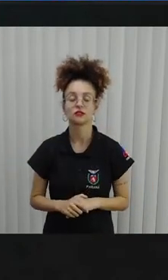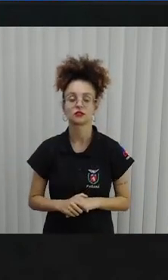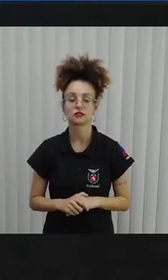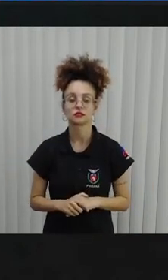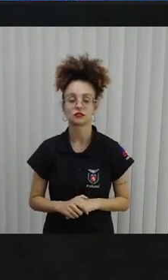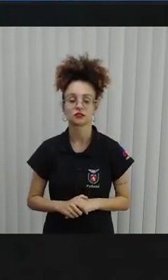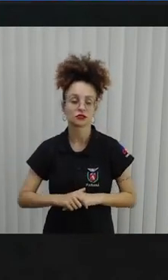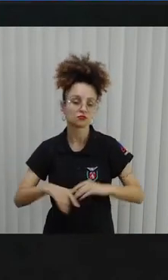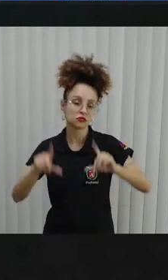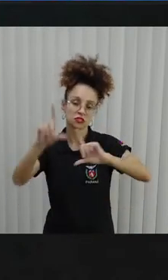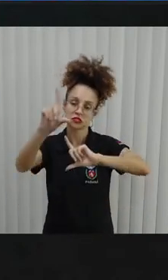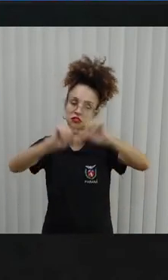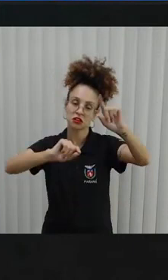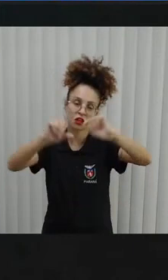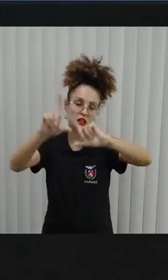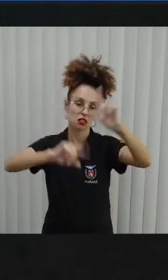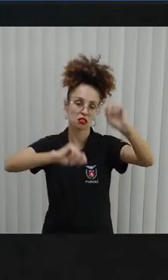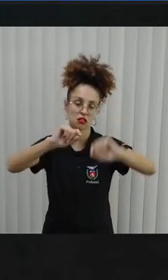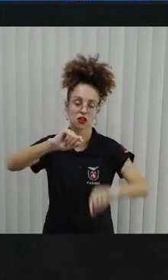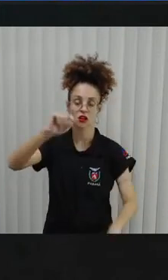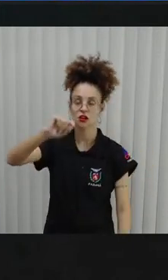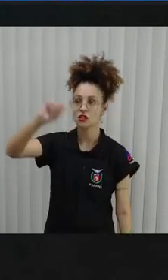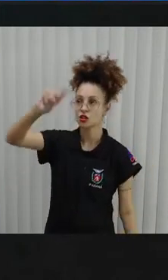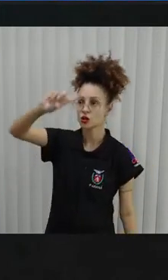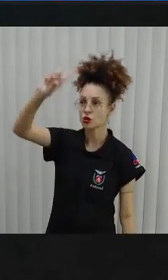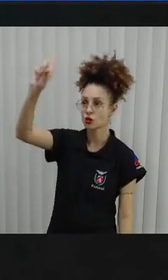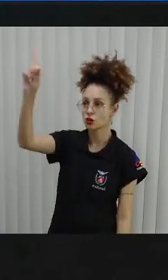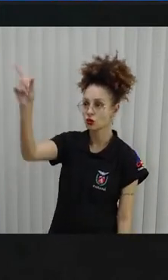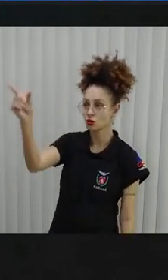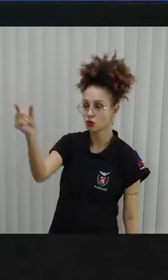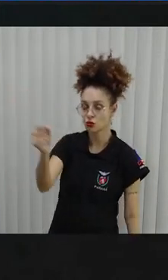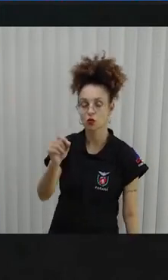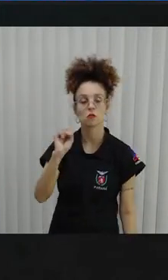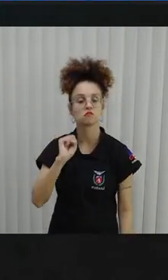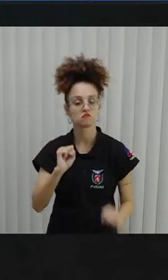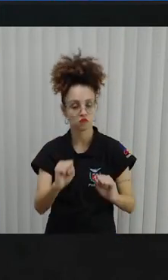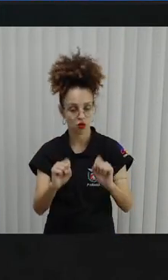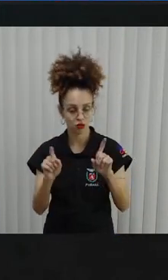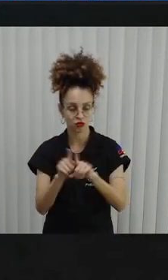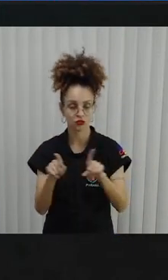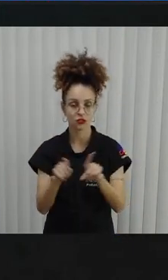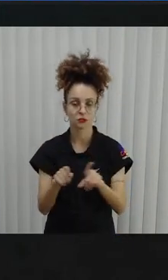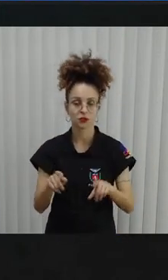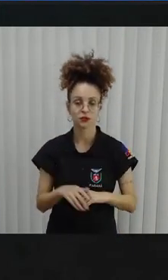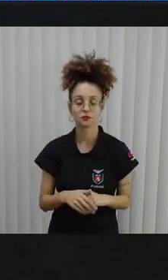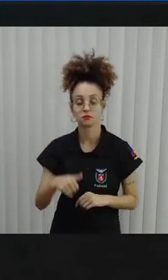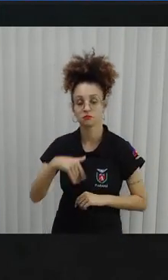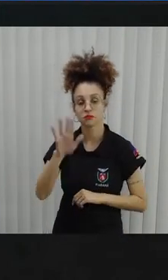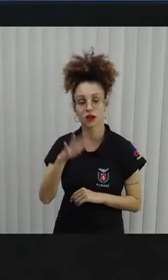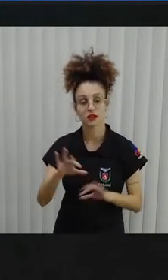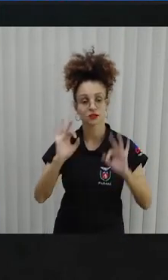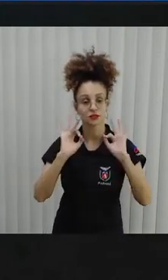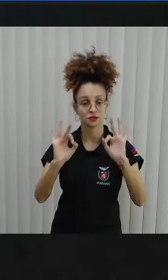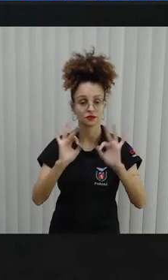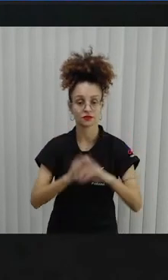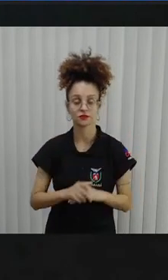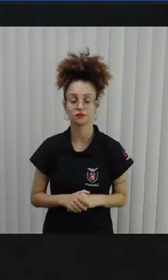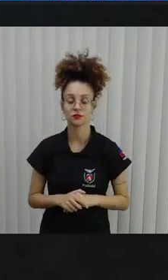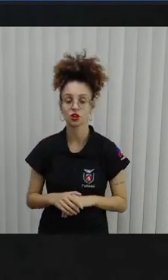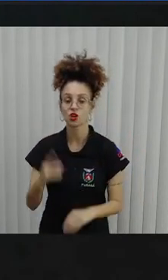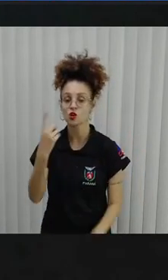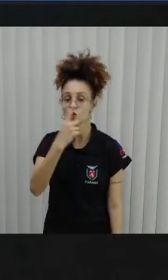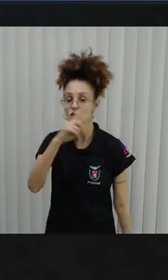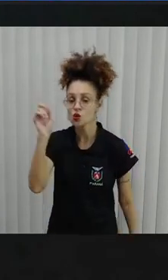Elementos, estrela passando, colocar uma lua passando numa velocidade mais devagar também. Isso vai deixar o nosso jogo ainda mais rico, beleza? Um